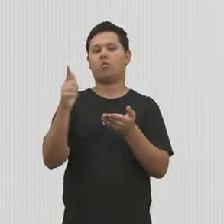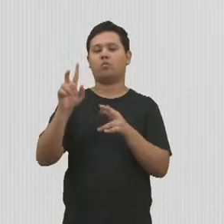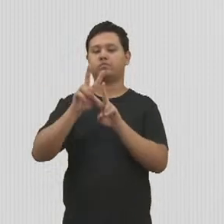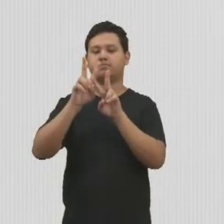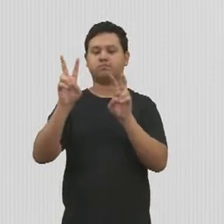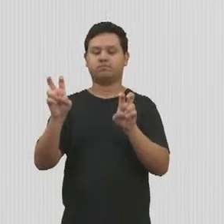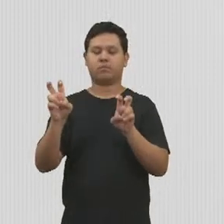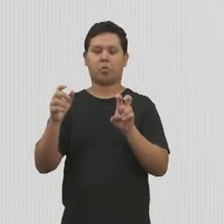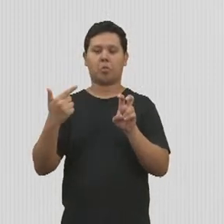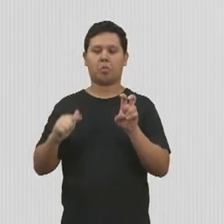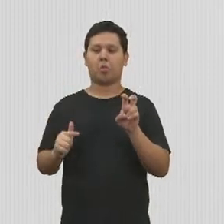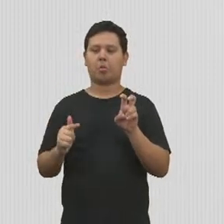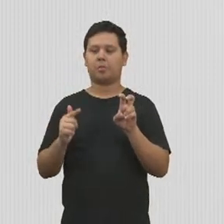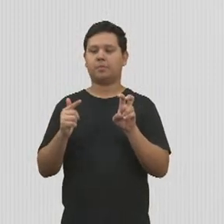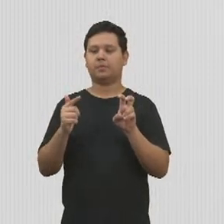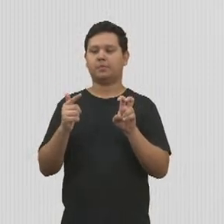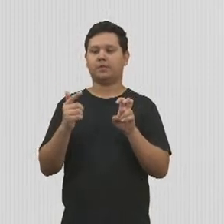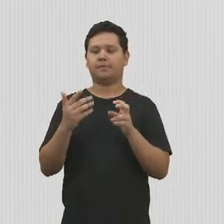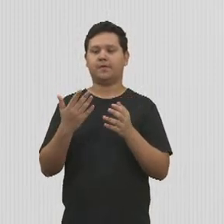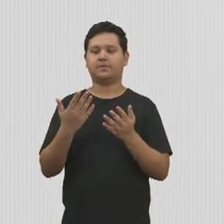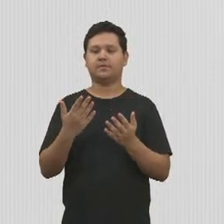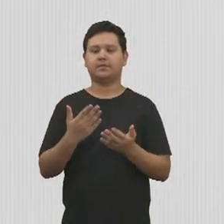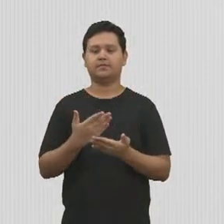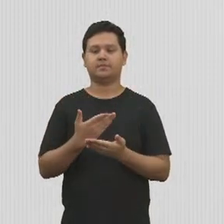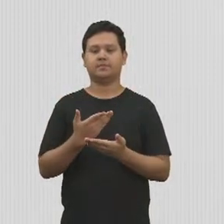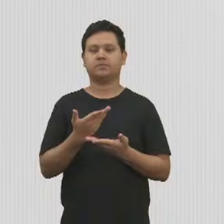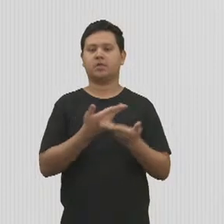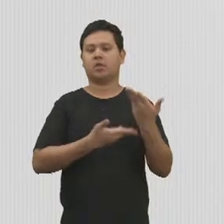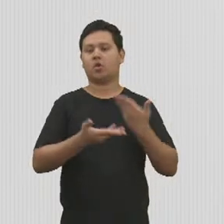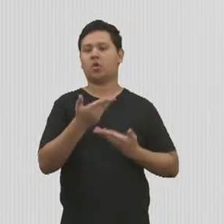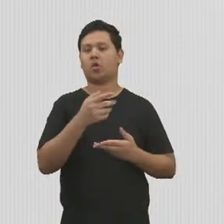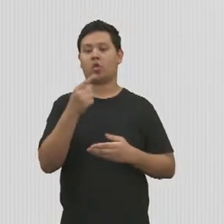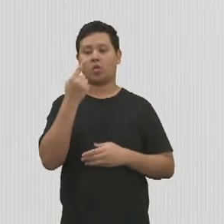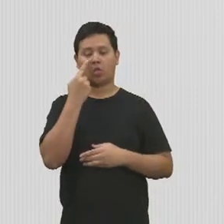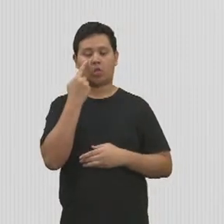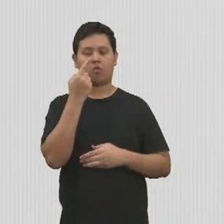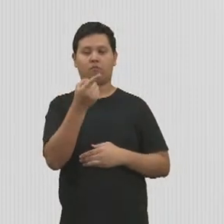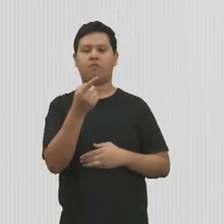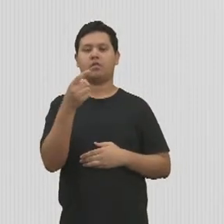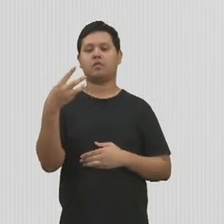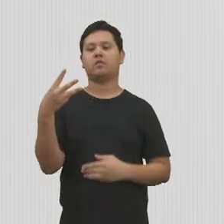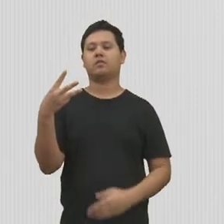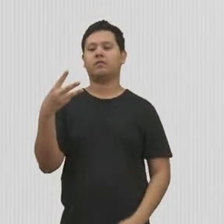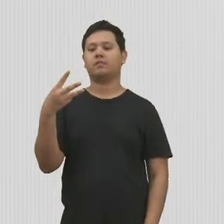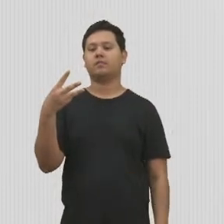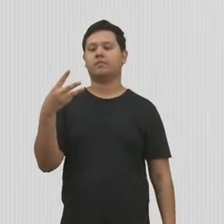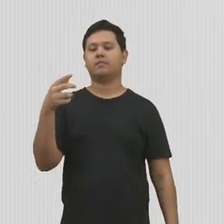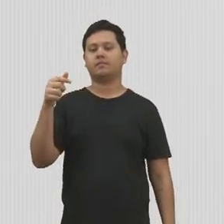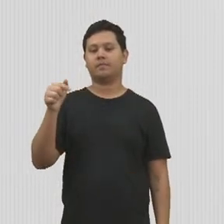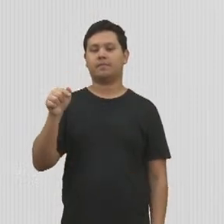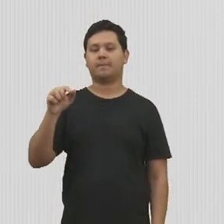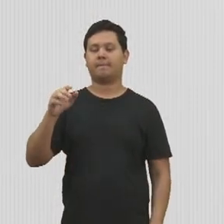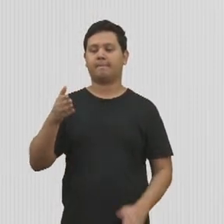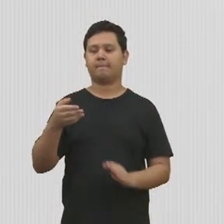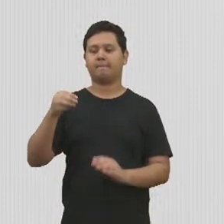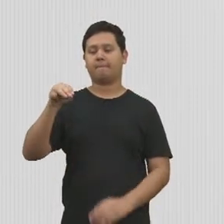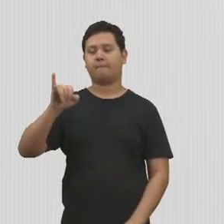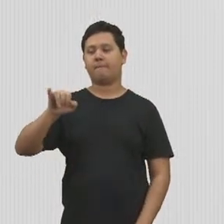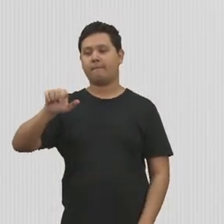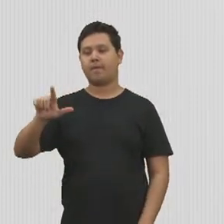não existe mais, ela só tem um estoque de anos anteriores, nós previmos 37 mil e entrou